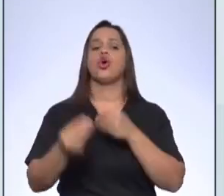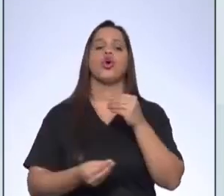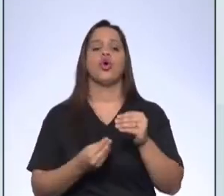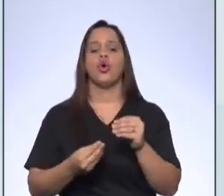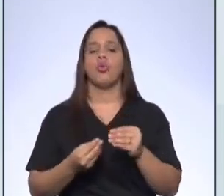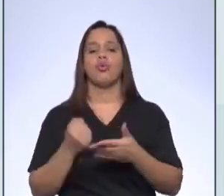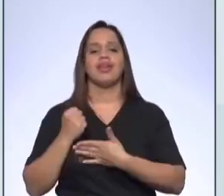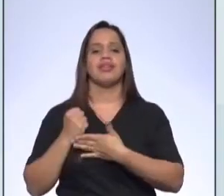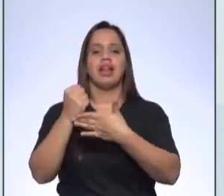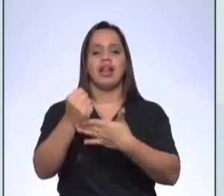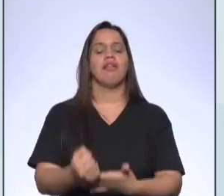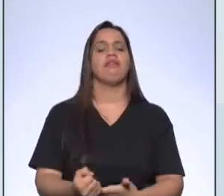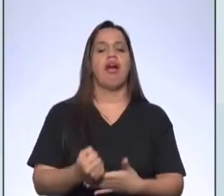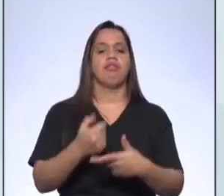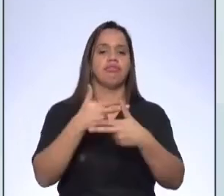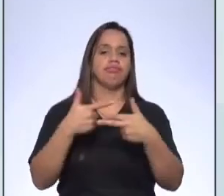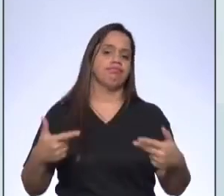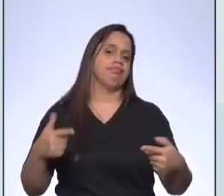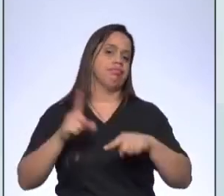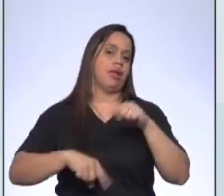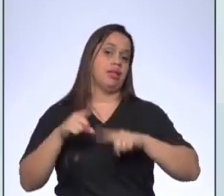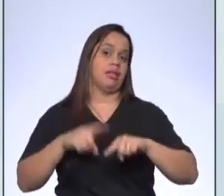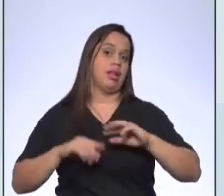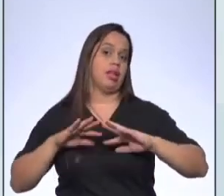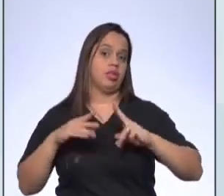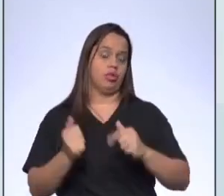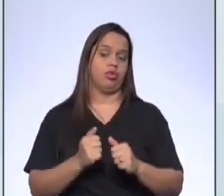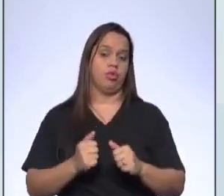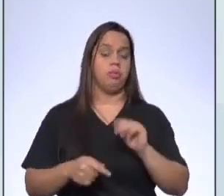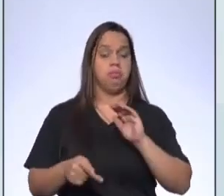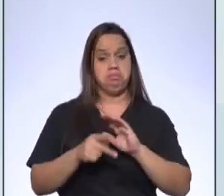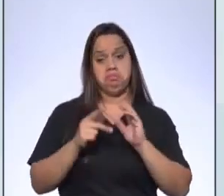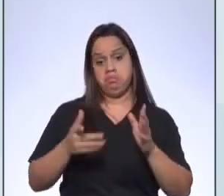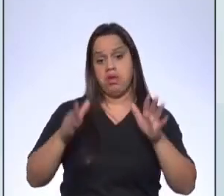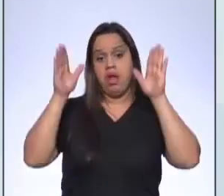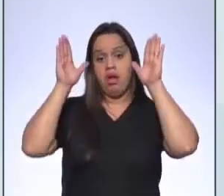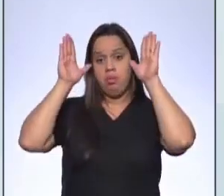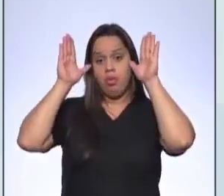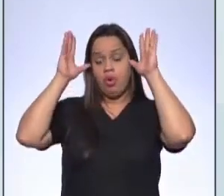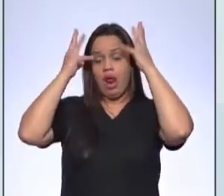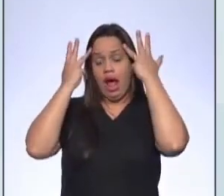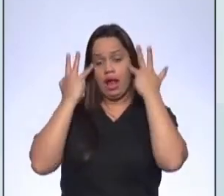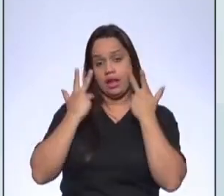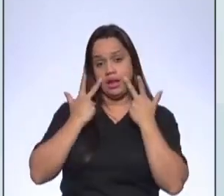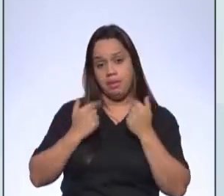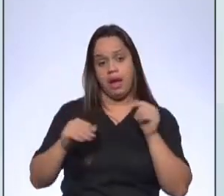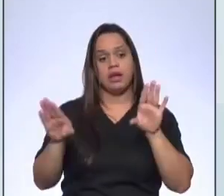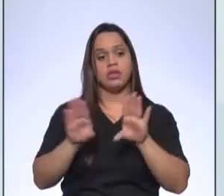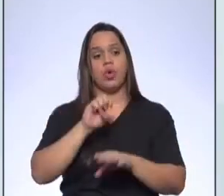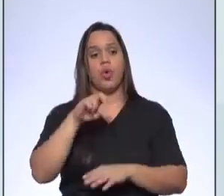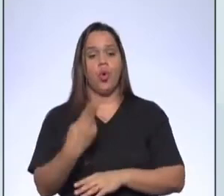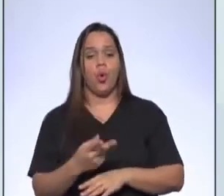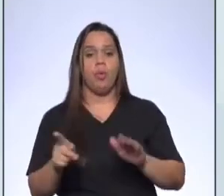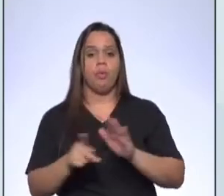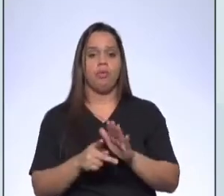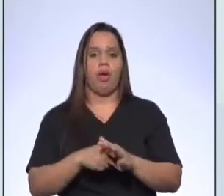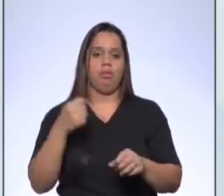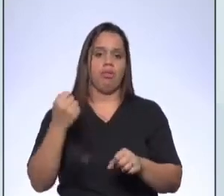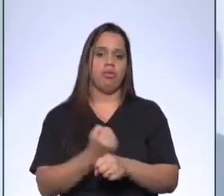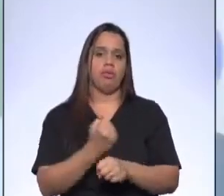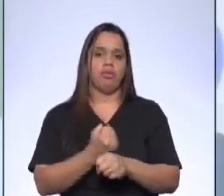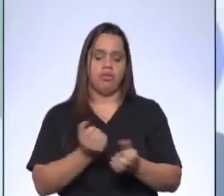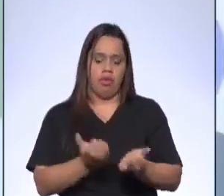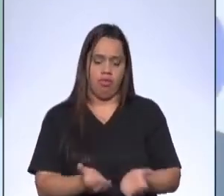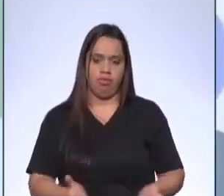transportavam os seus materiais, sejam por animais, seja pela construção de cestos,